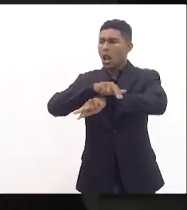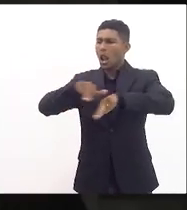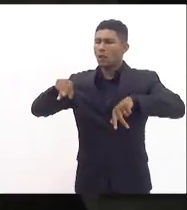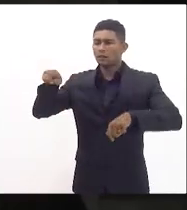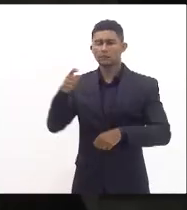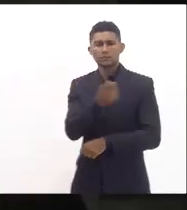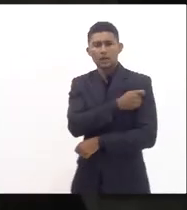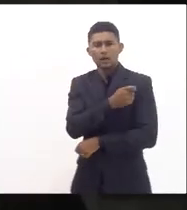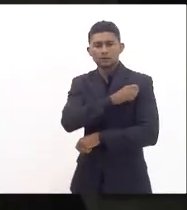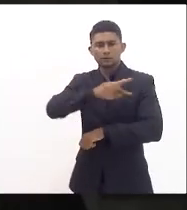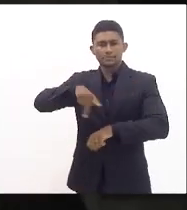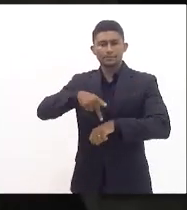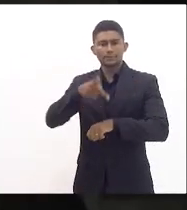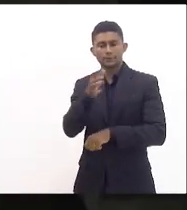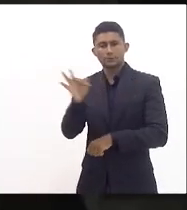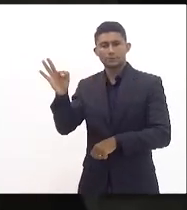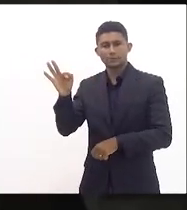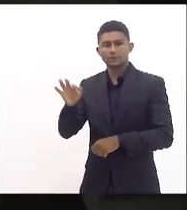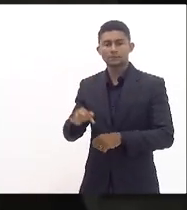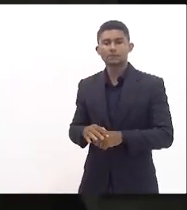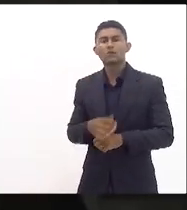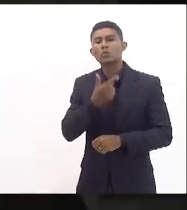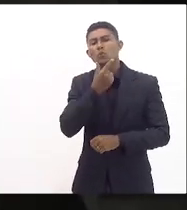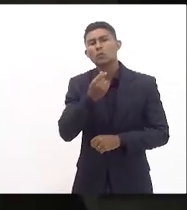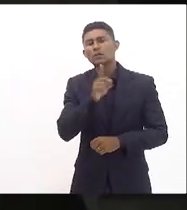estudantis na França, que era Kobandi,